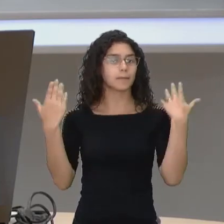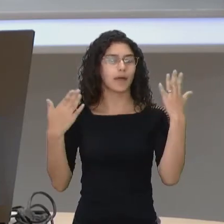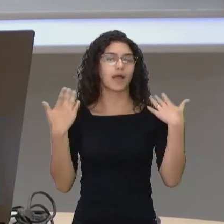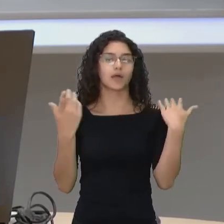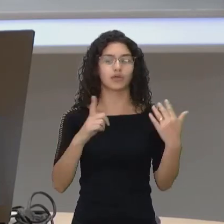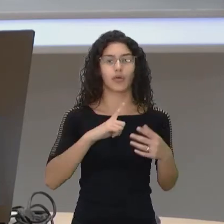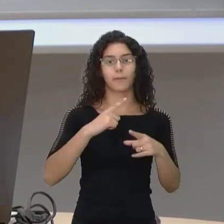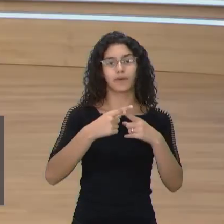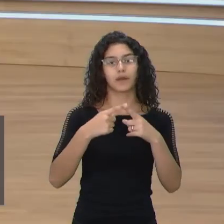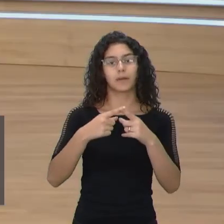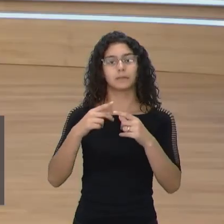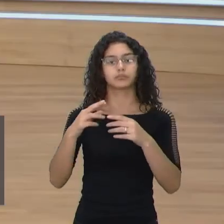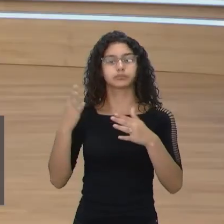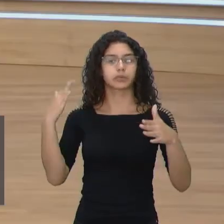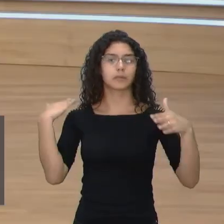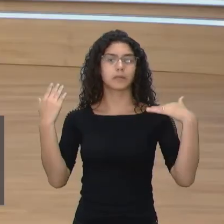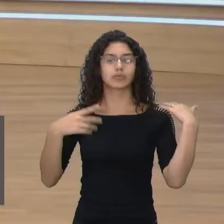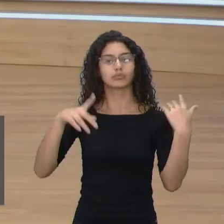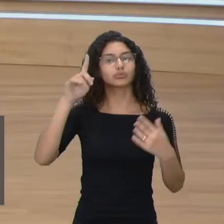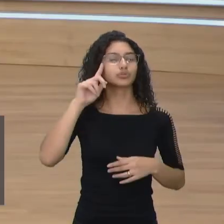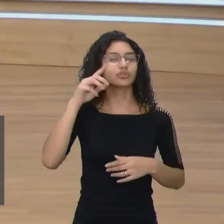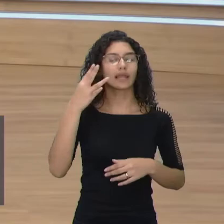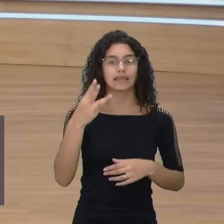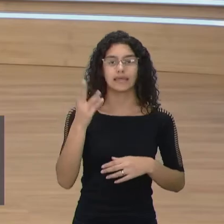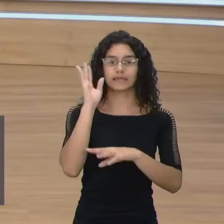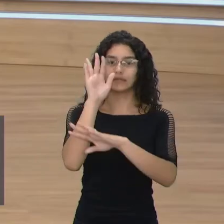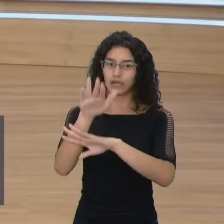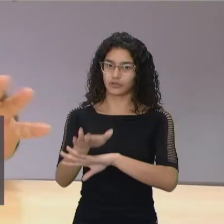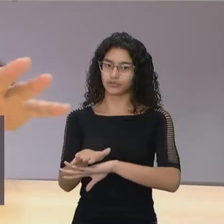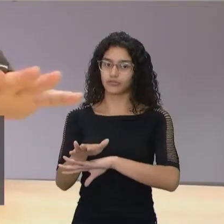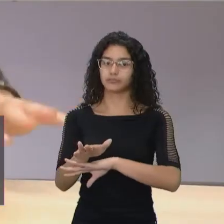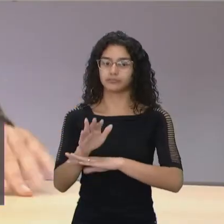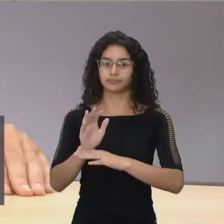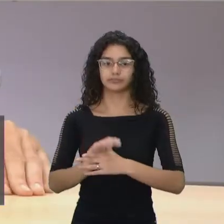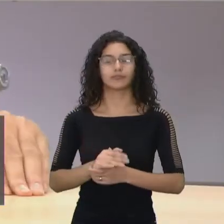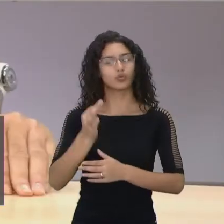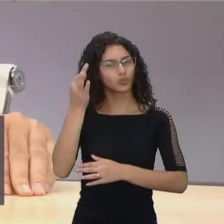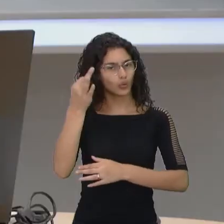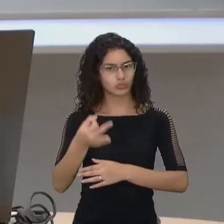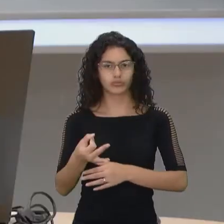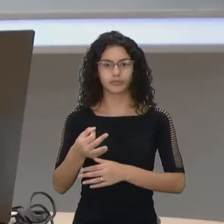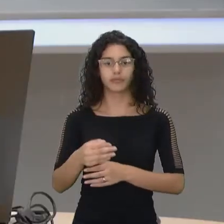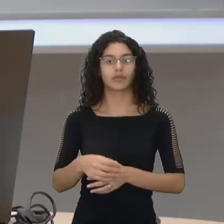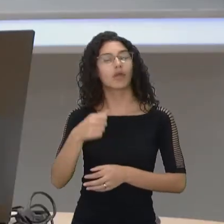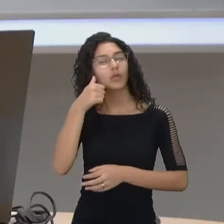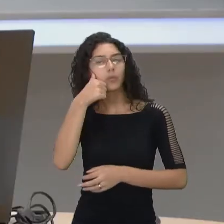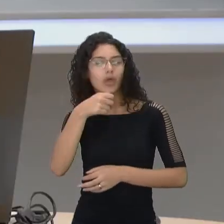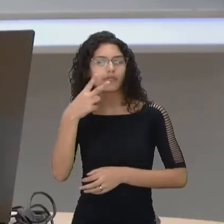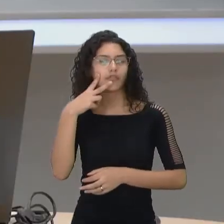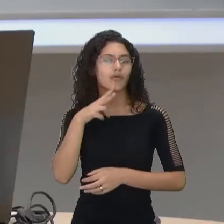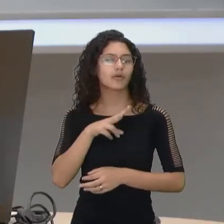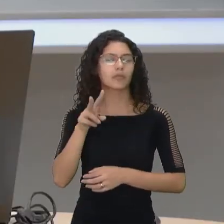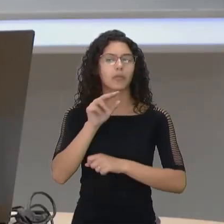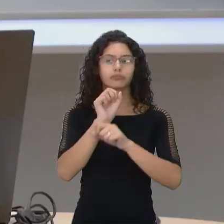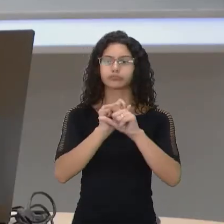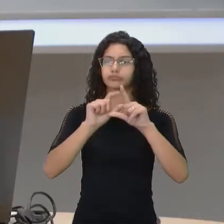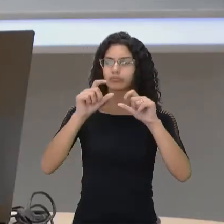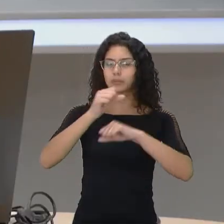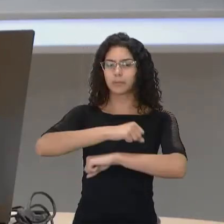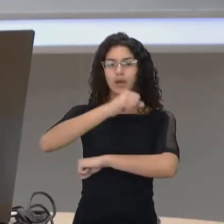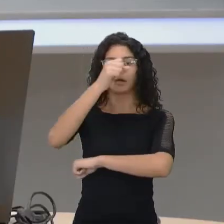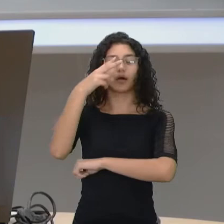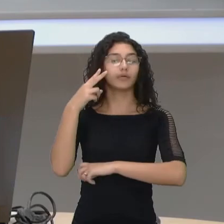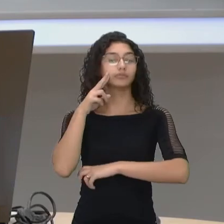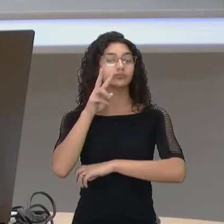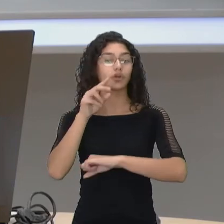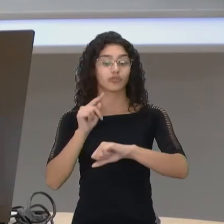ele saía para passear pontualmente todo dia às 3 horas da tarde. Metódico. Metódico. Daí as mulheres ficavam olhando assim na janela e diziam, opa, deixa